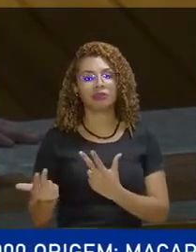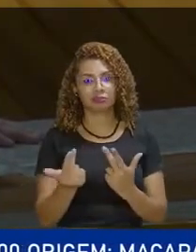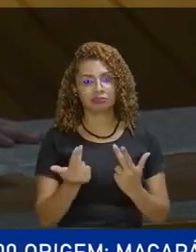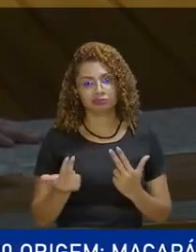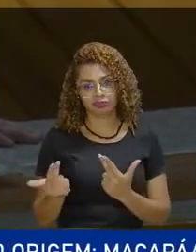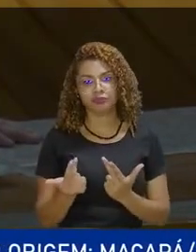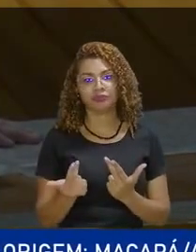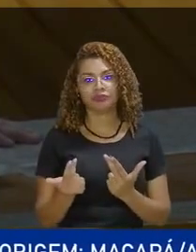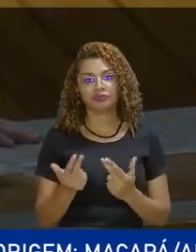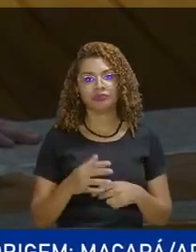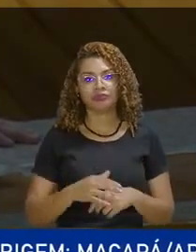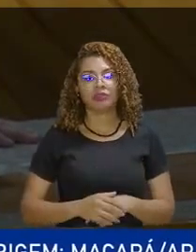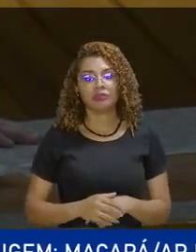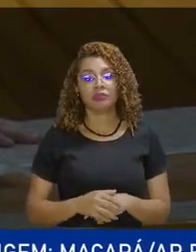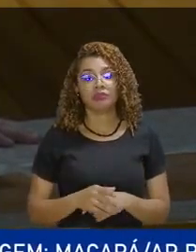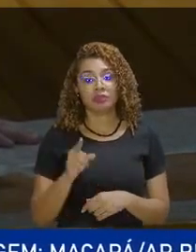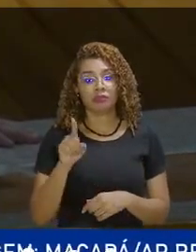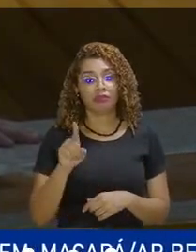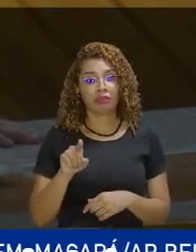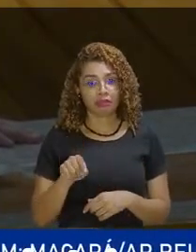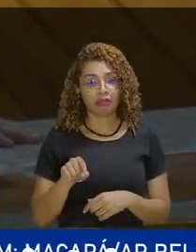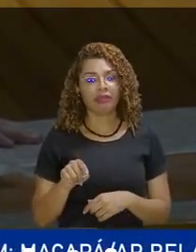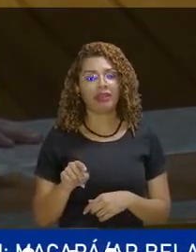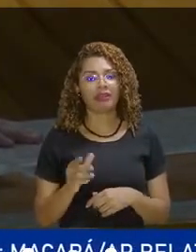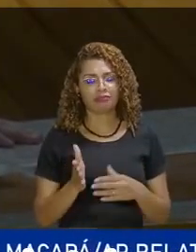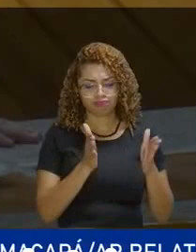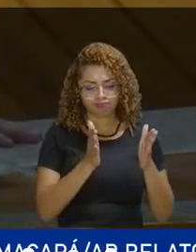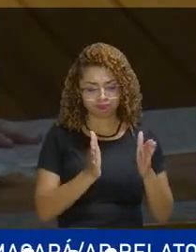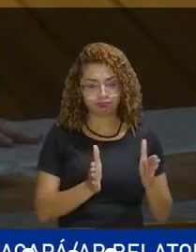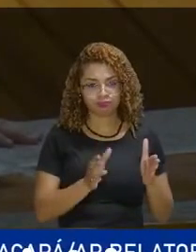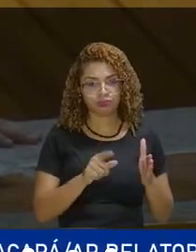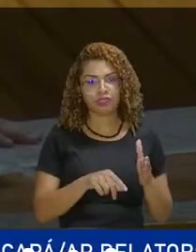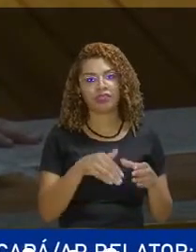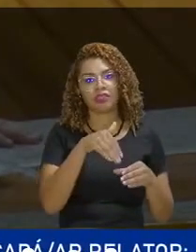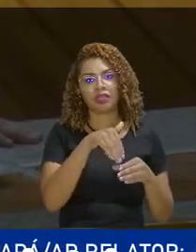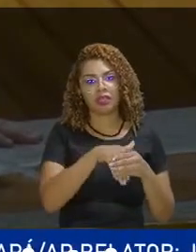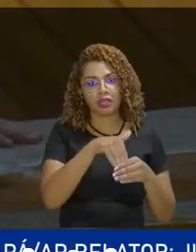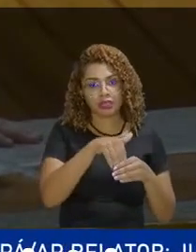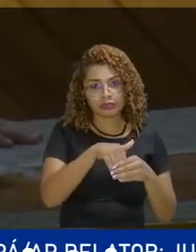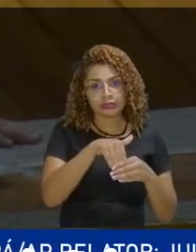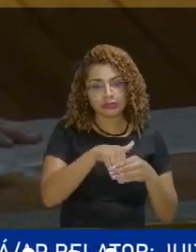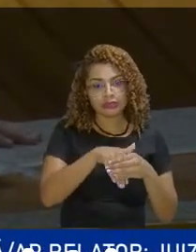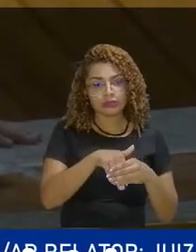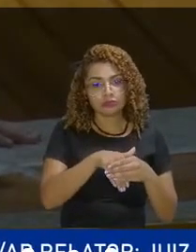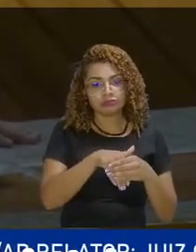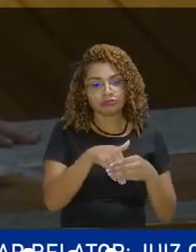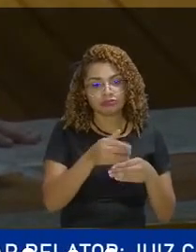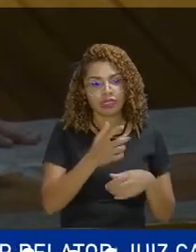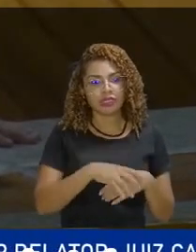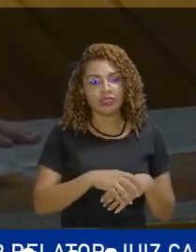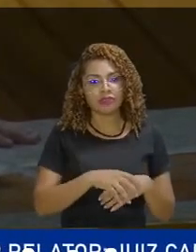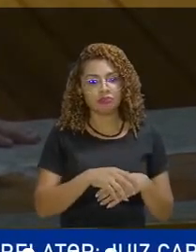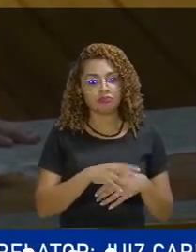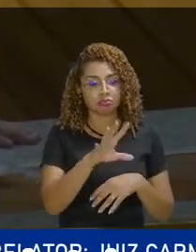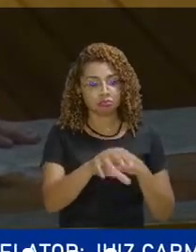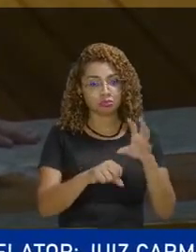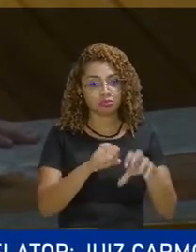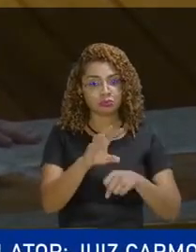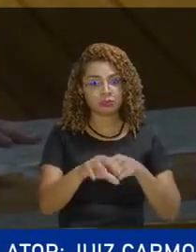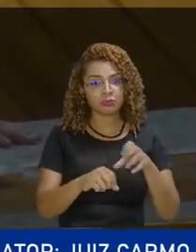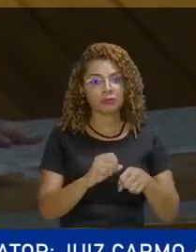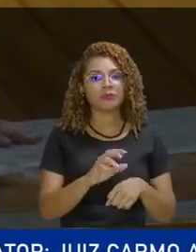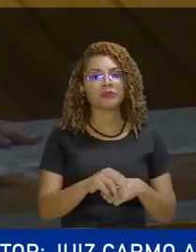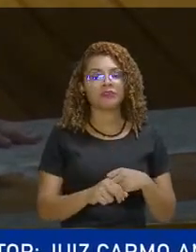é exatamente nesse período ali, próximo já à data da eleição, que são feitas as apreensões de materiais, sobretudo esses